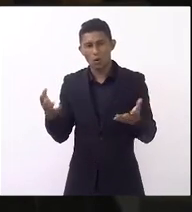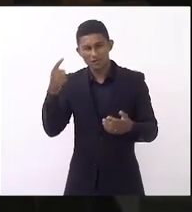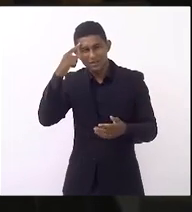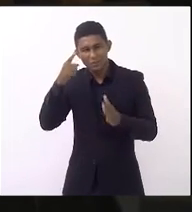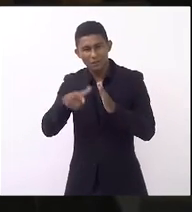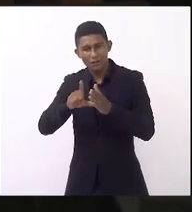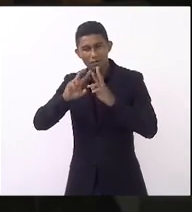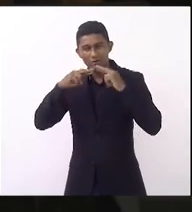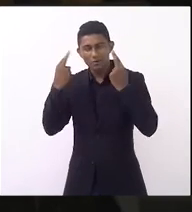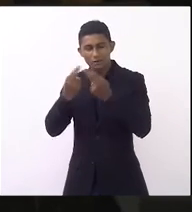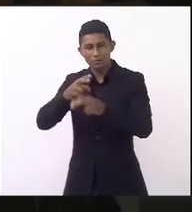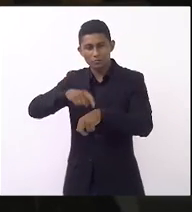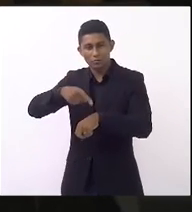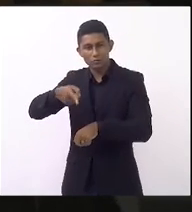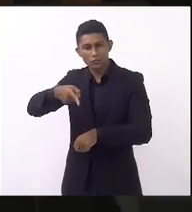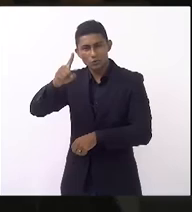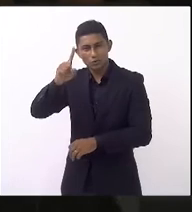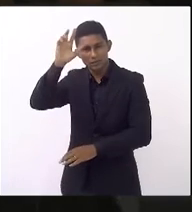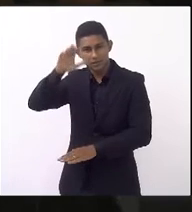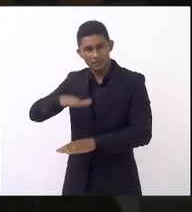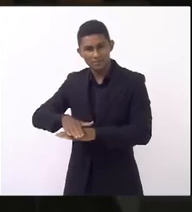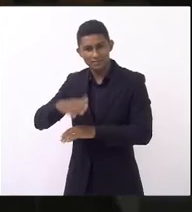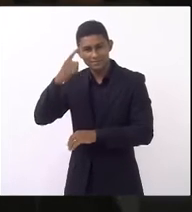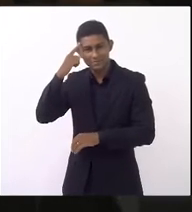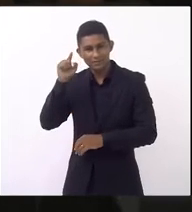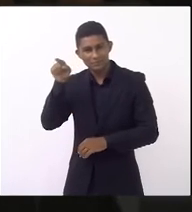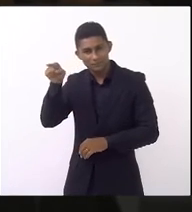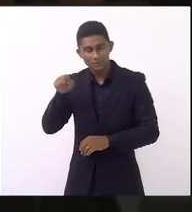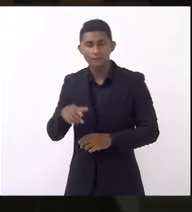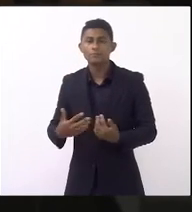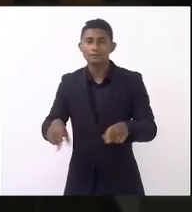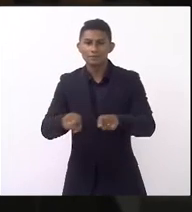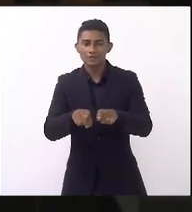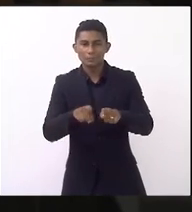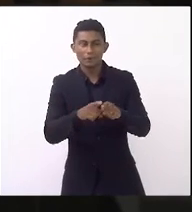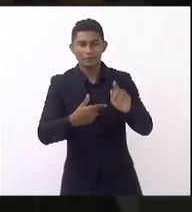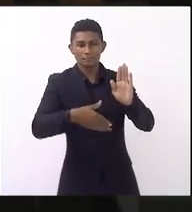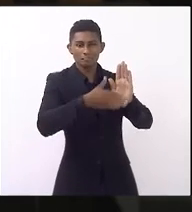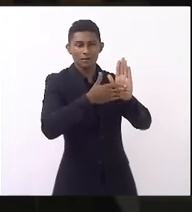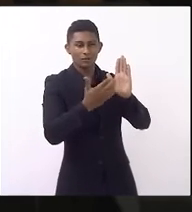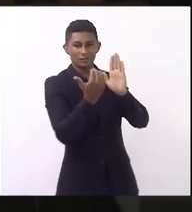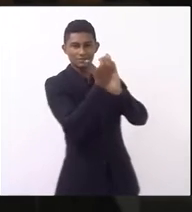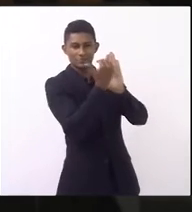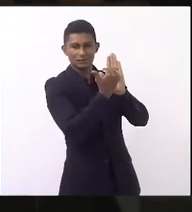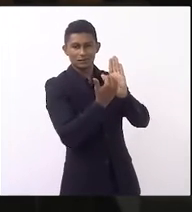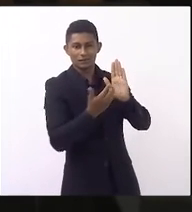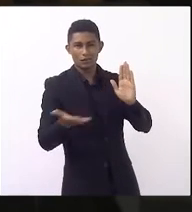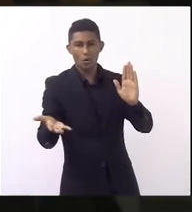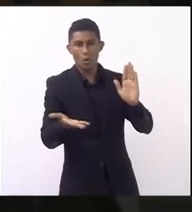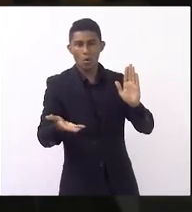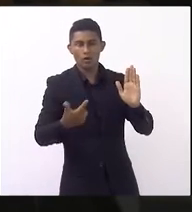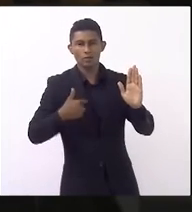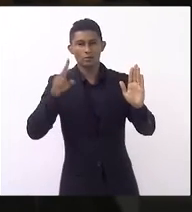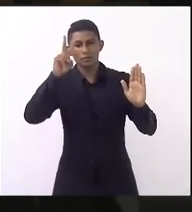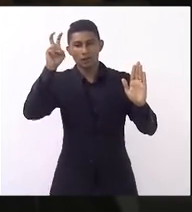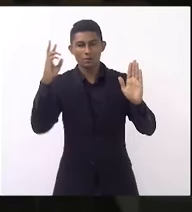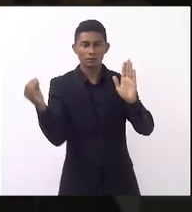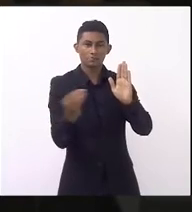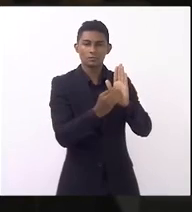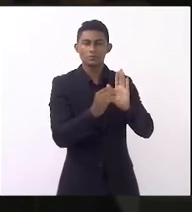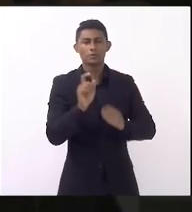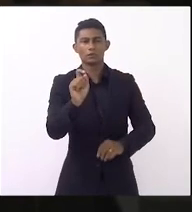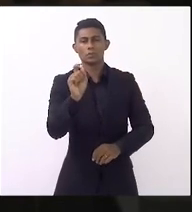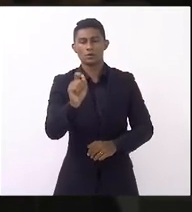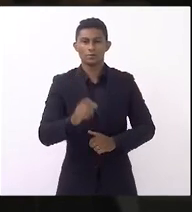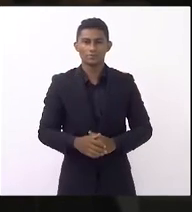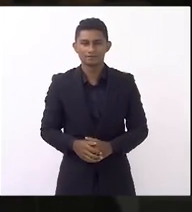horas, como também na ordem do dia, que diz respeito